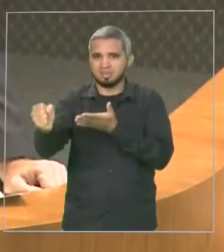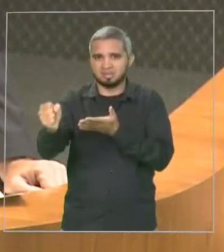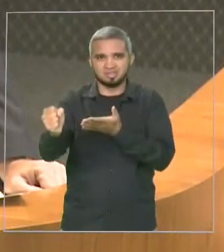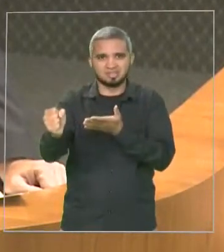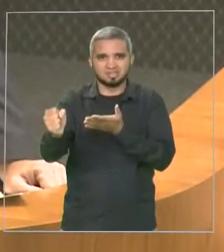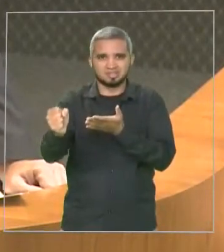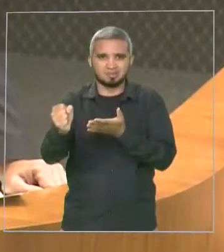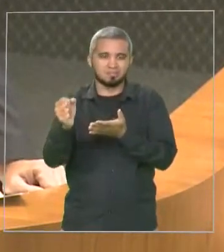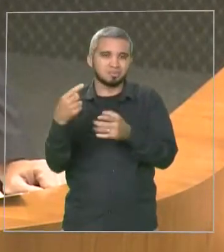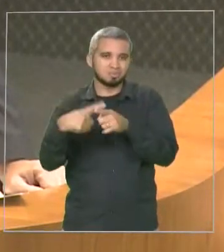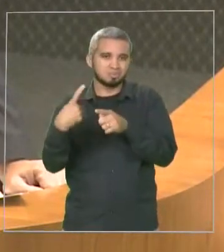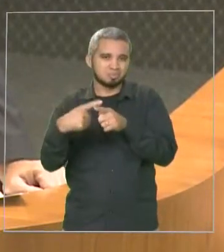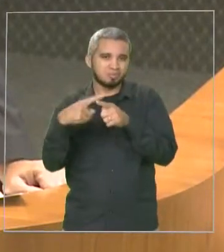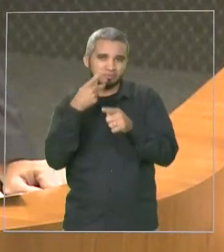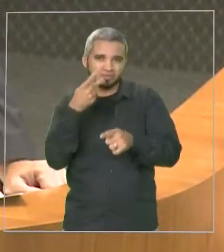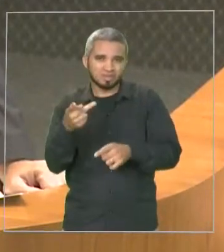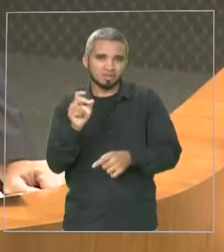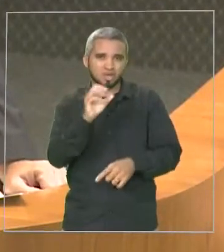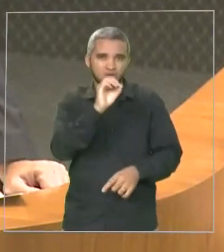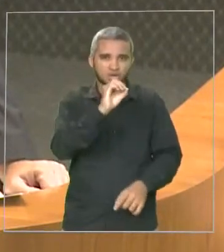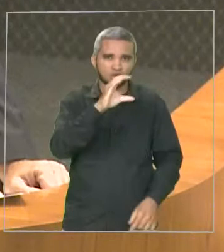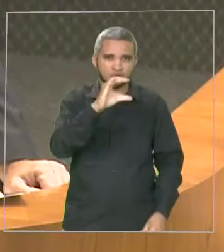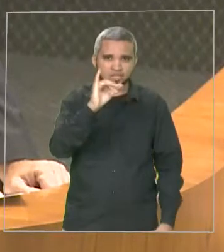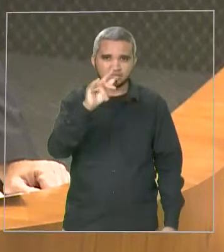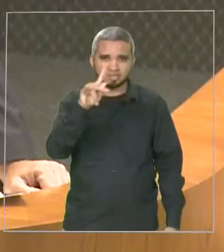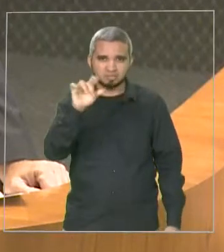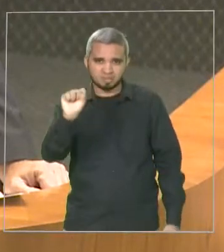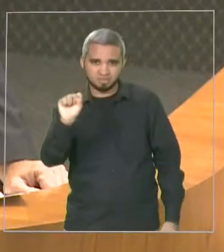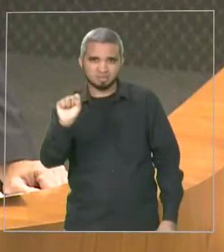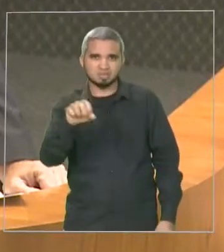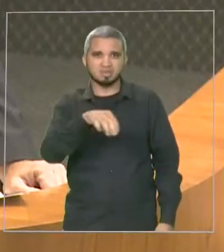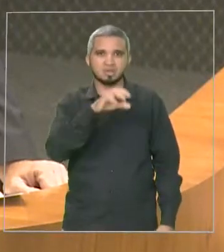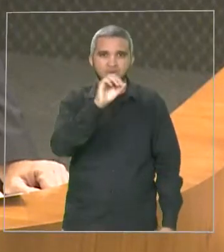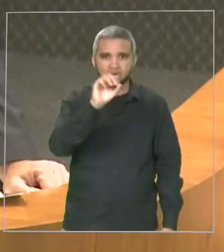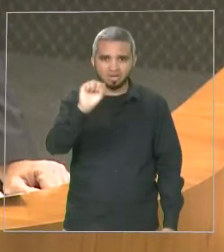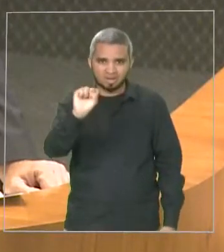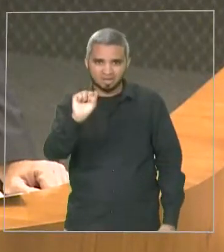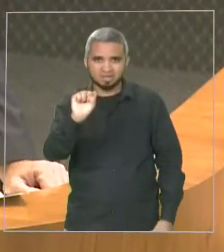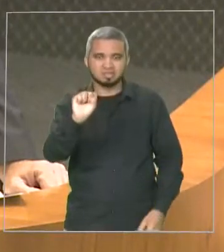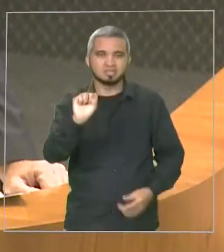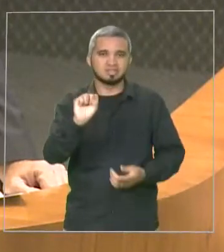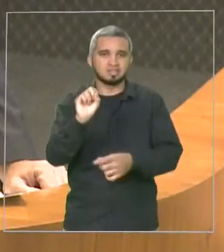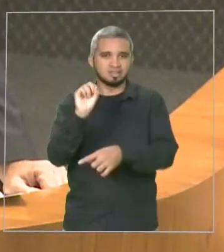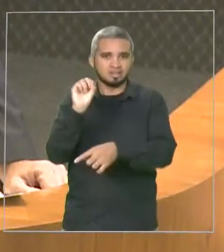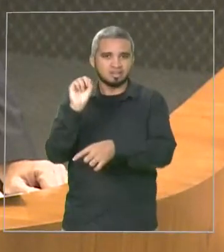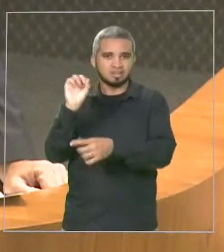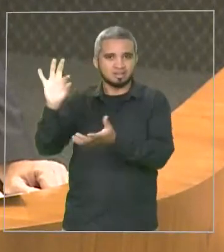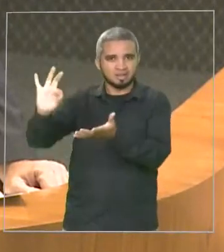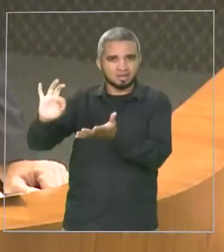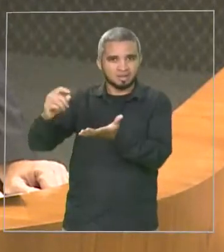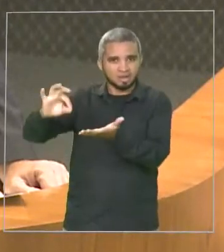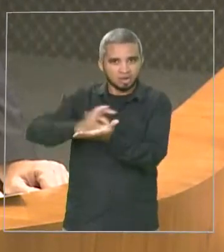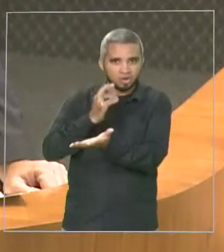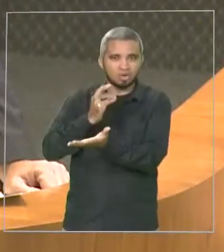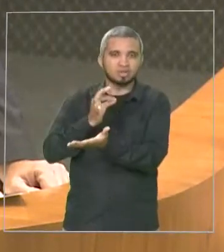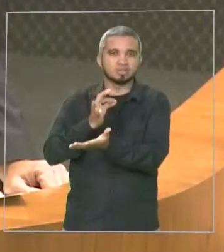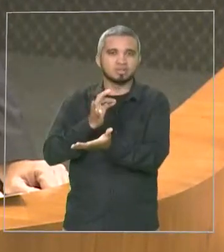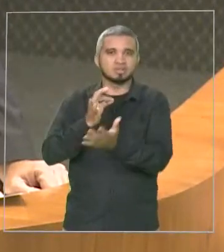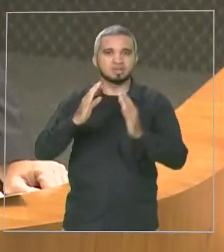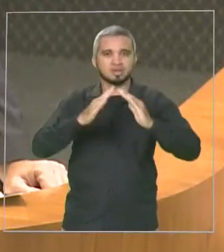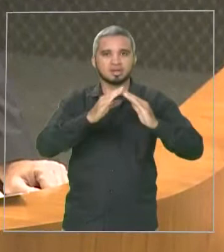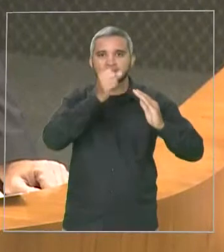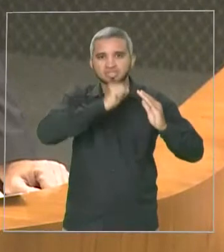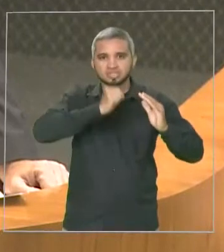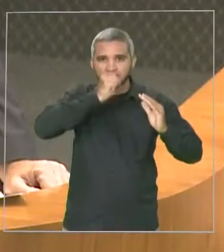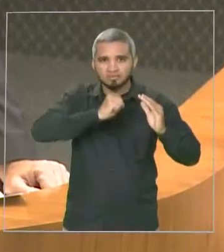OCIP-OS havia contratado uma sorveteria, de forma precipitada, divulgada pelo delegado, salvo